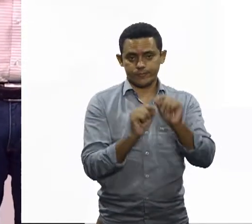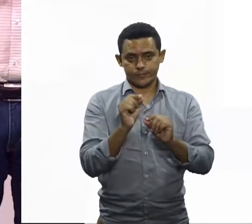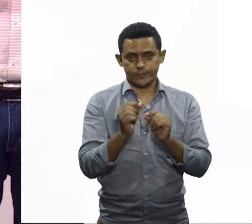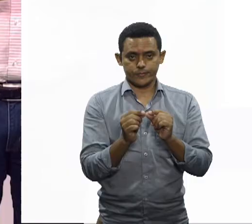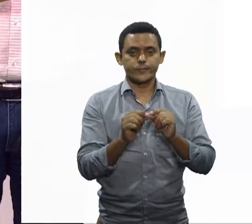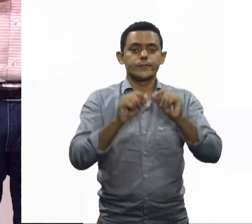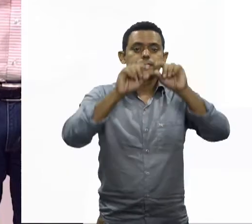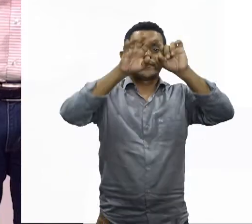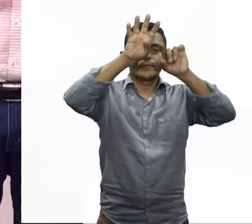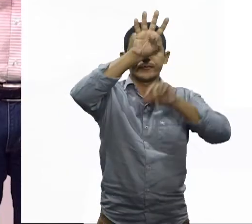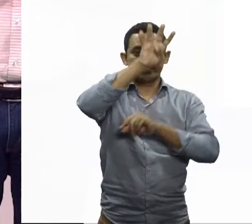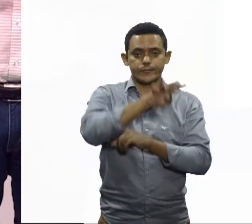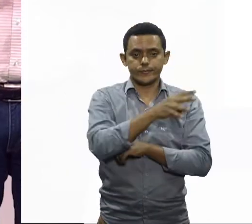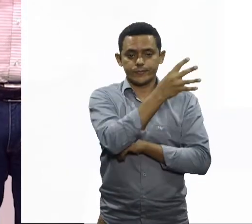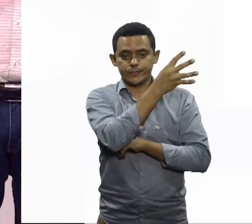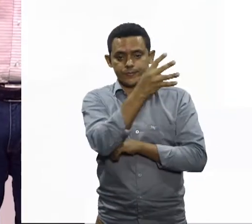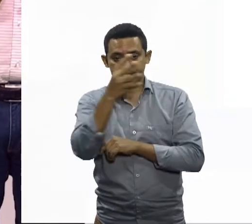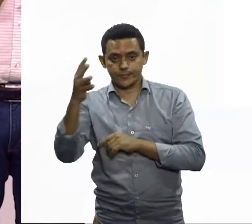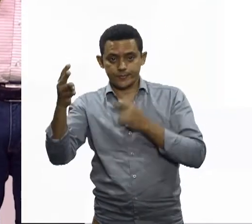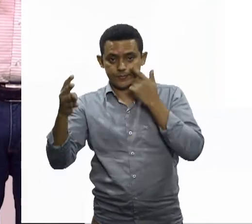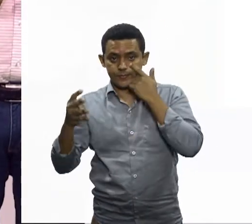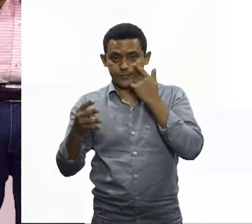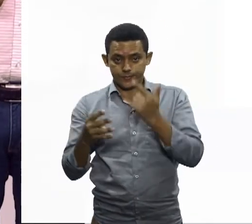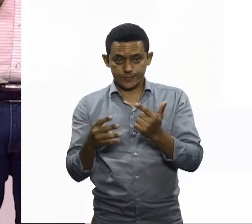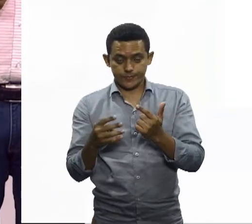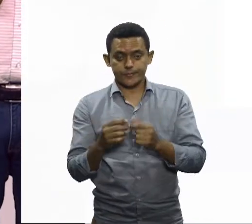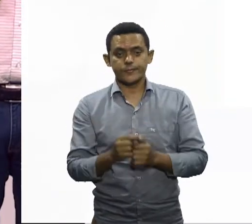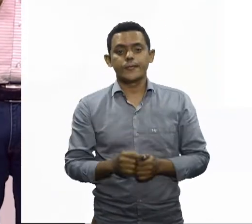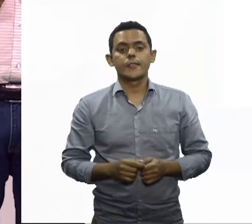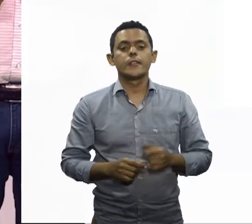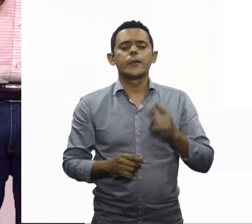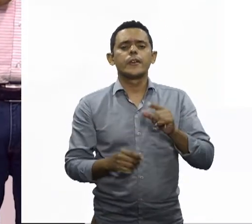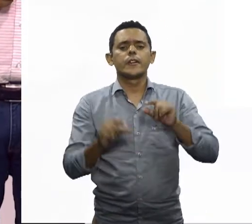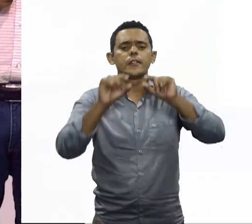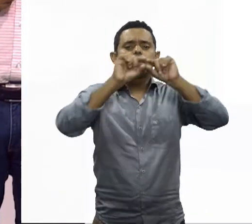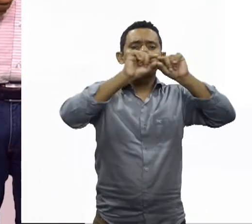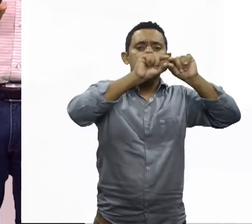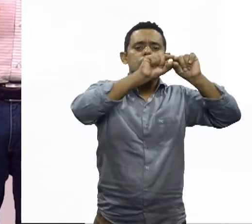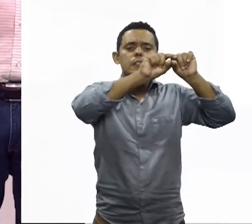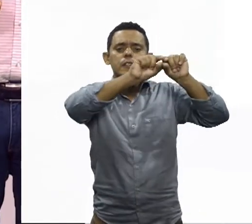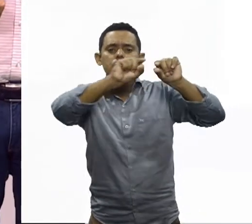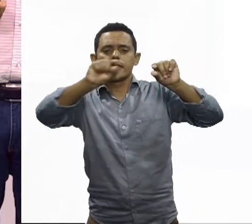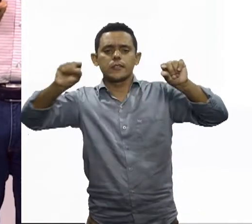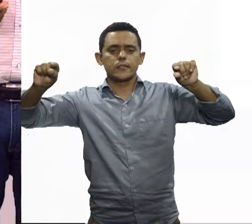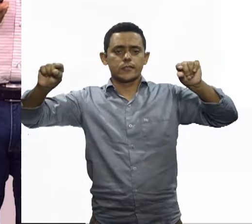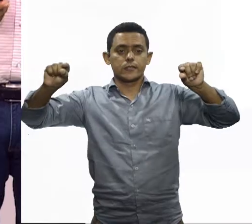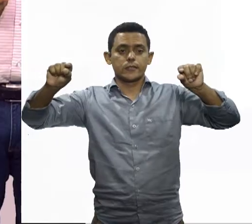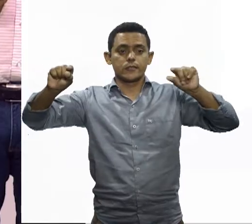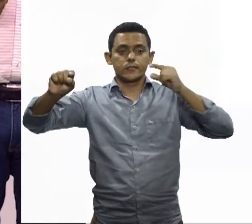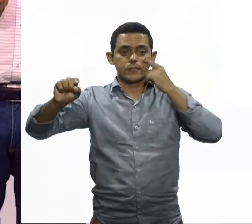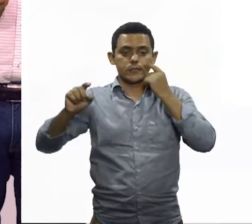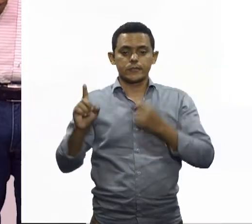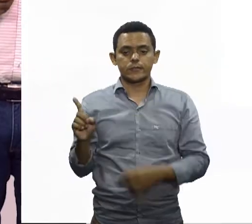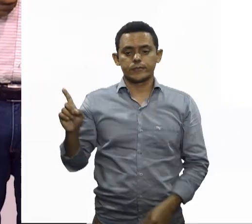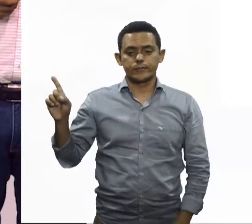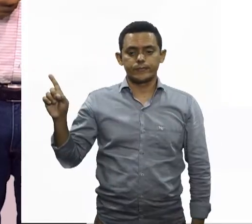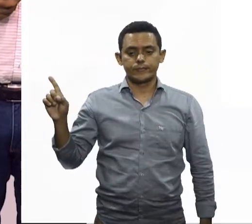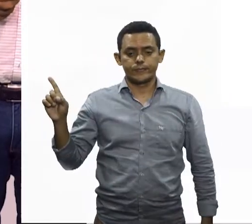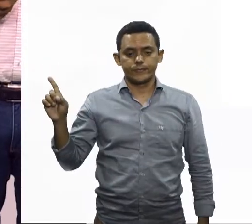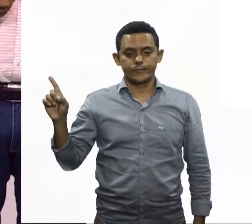está dividida em 7 partes. E uma dessas partes vai ter suas medidas é o seguinte. Nós temos ali ó, o